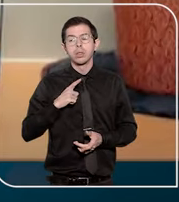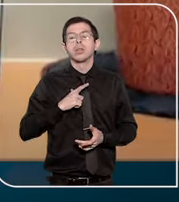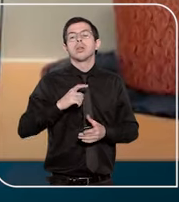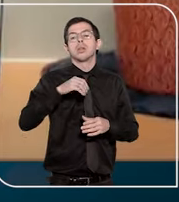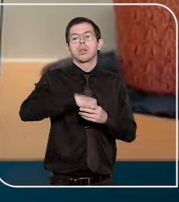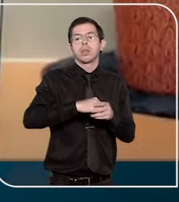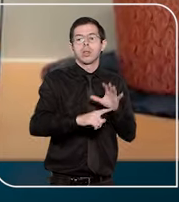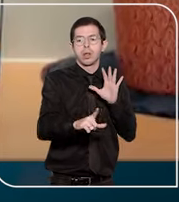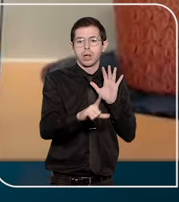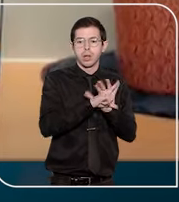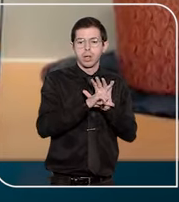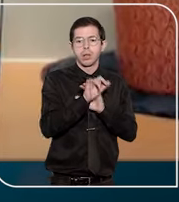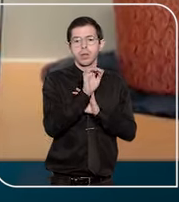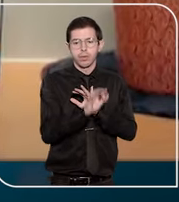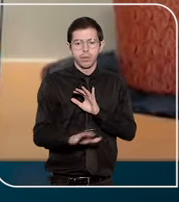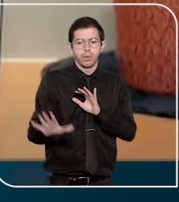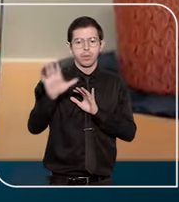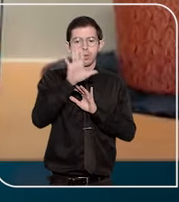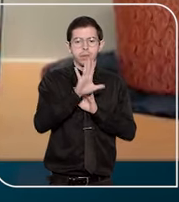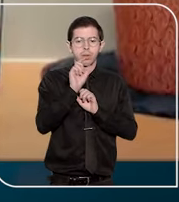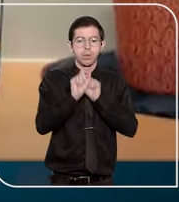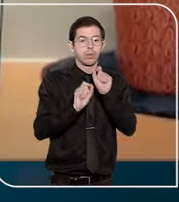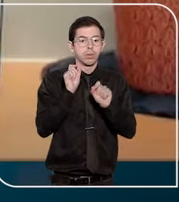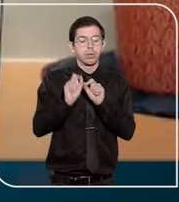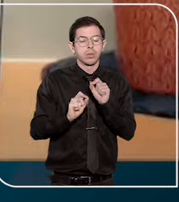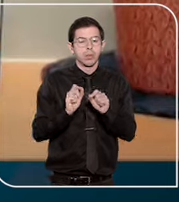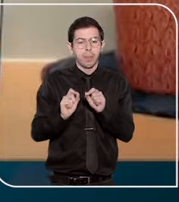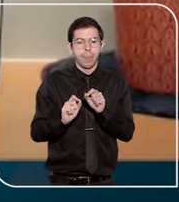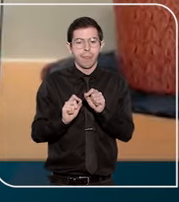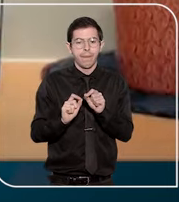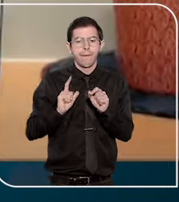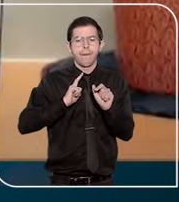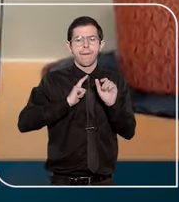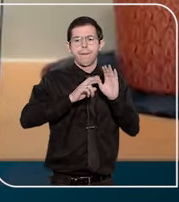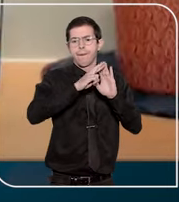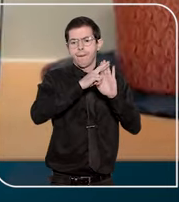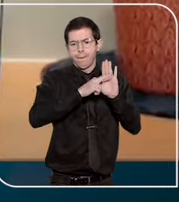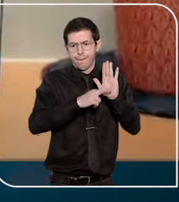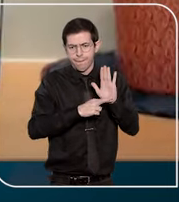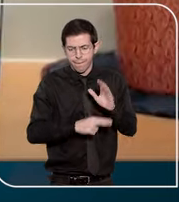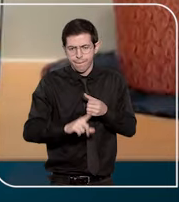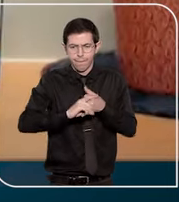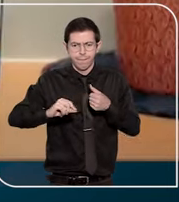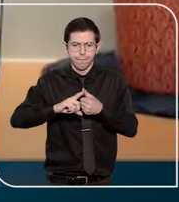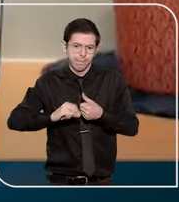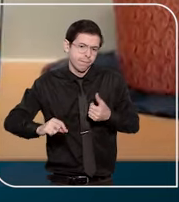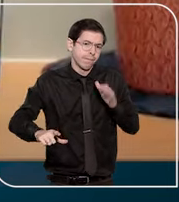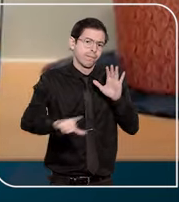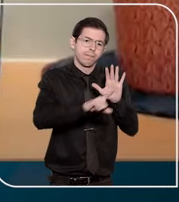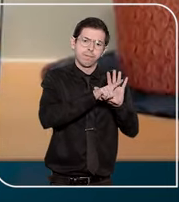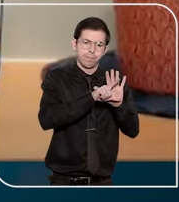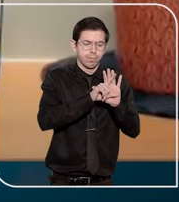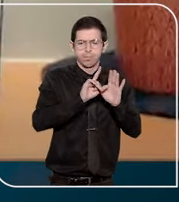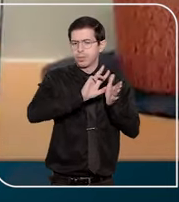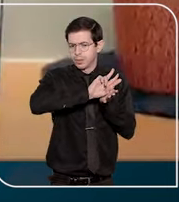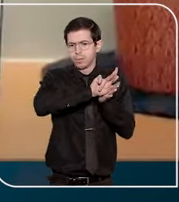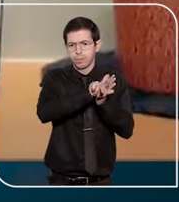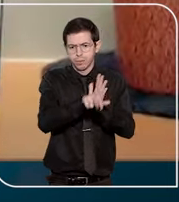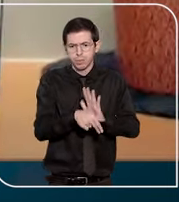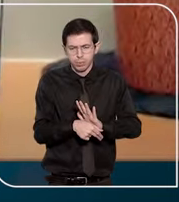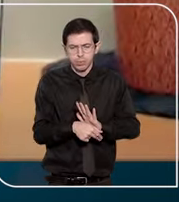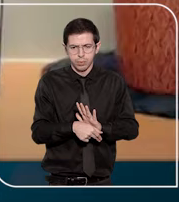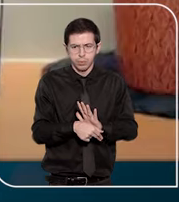legislação federal com inúmeros artigos, leis e artigos.